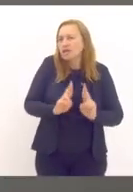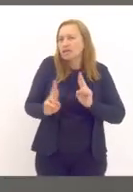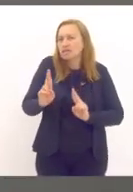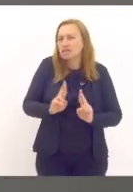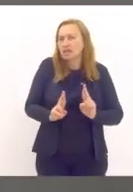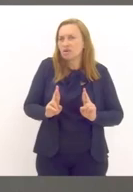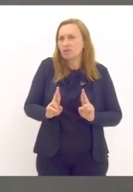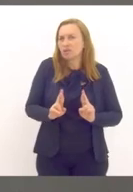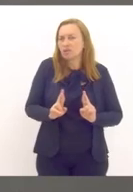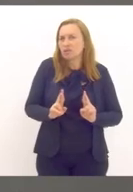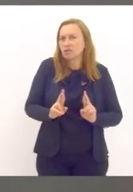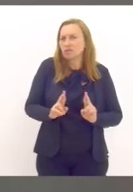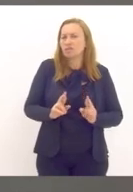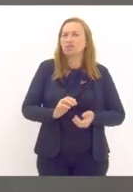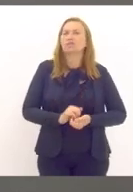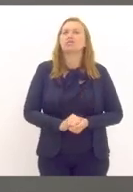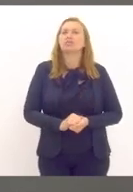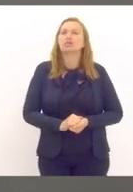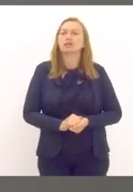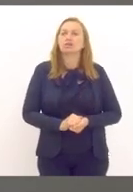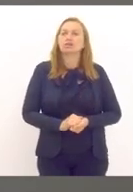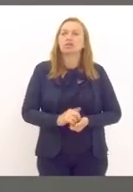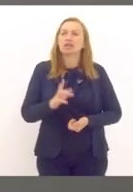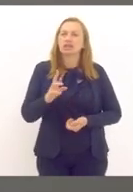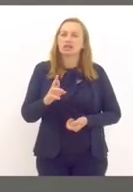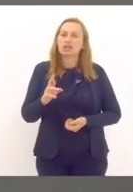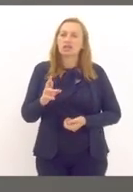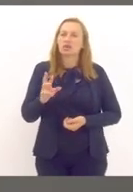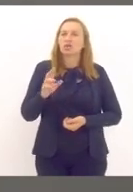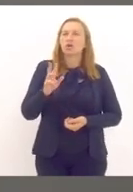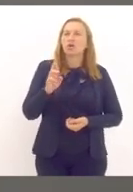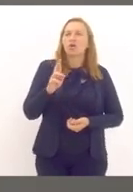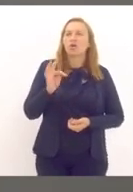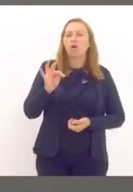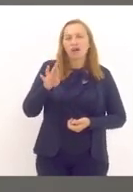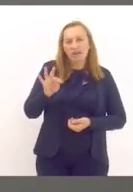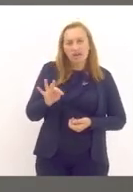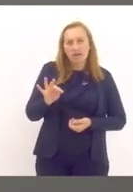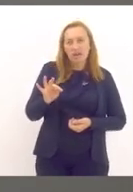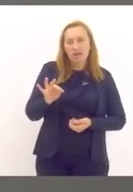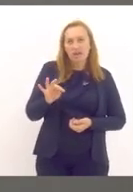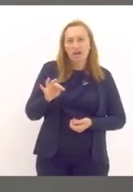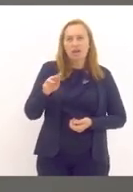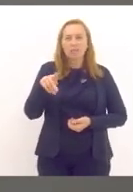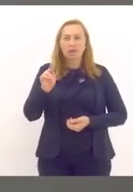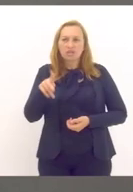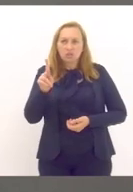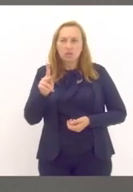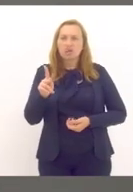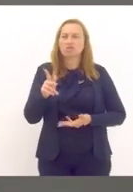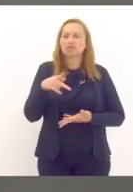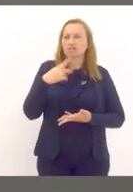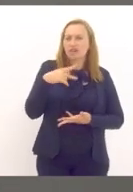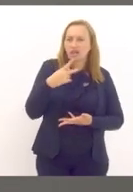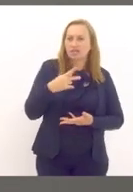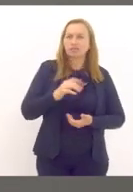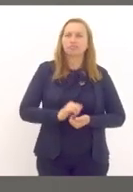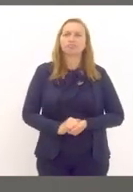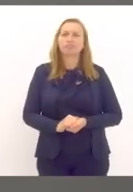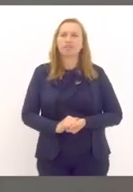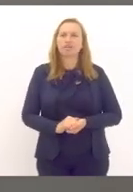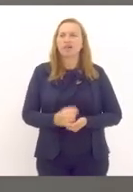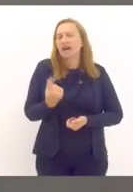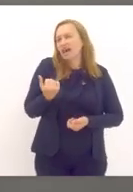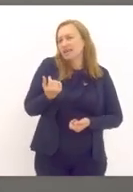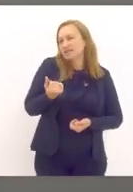grande receita não tributária, que é a nossa receita não tributária, que é a royalty, a gente está falando de câmbio e de Brent. A taxa